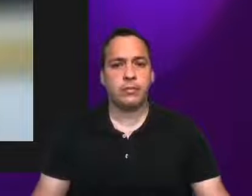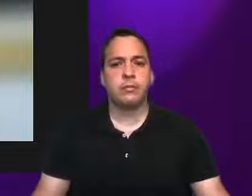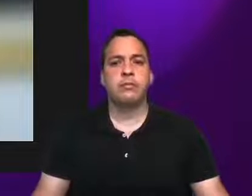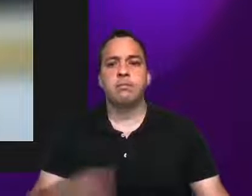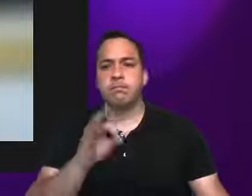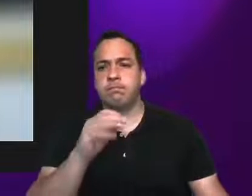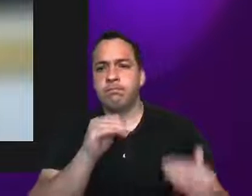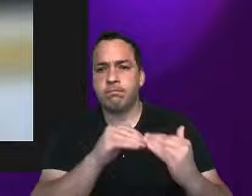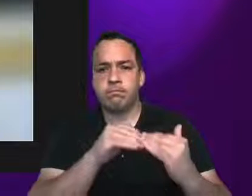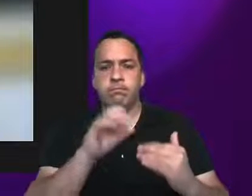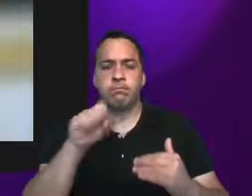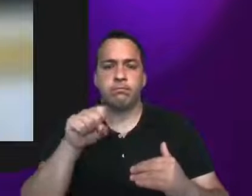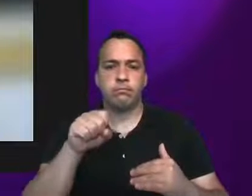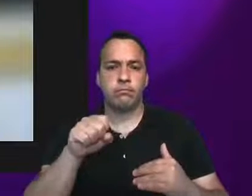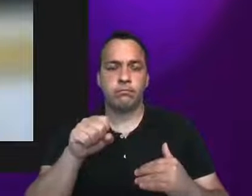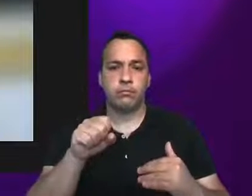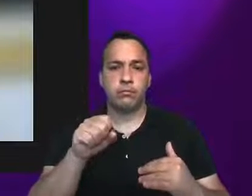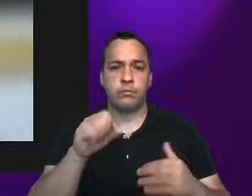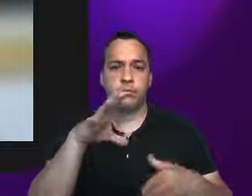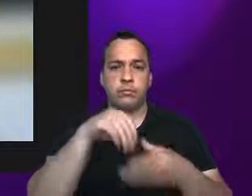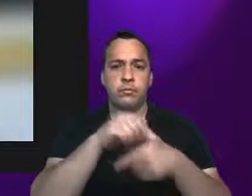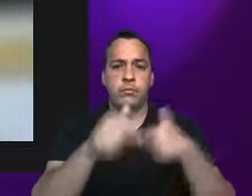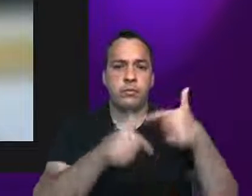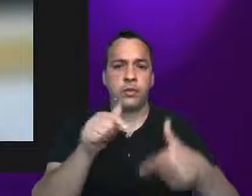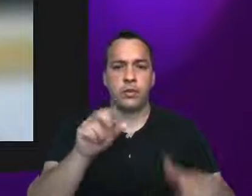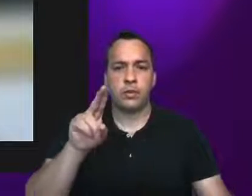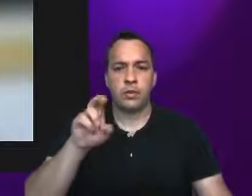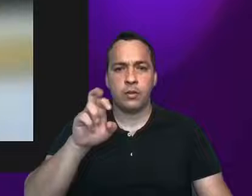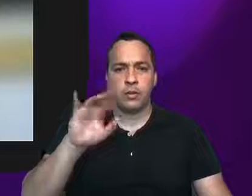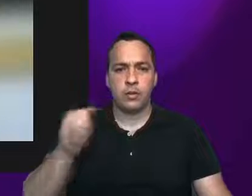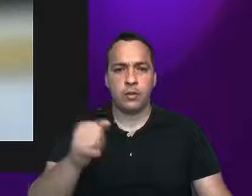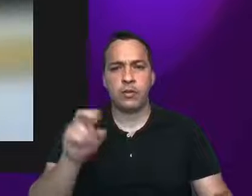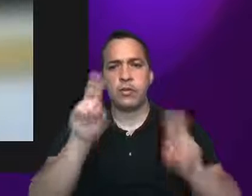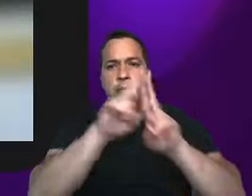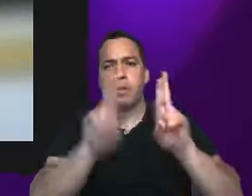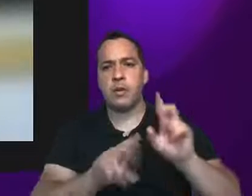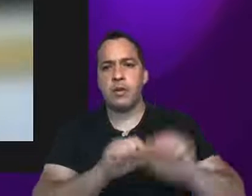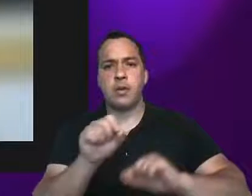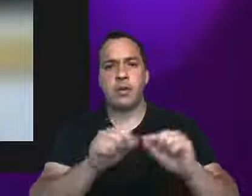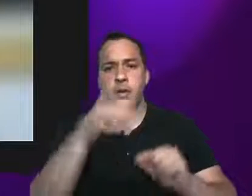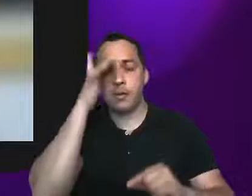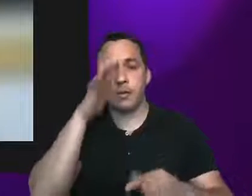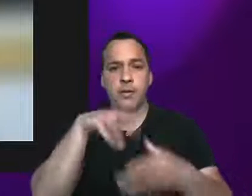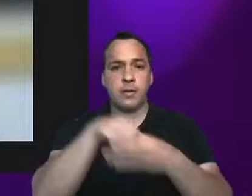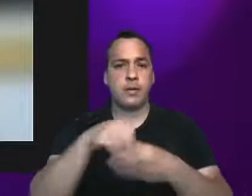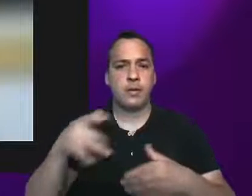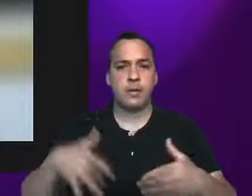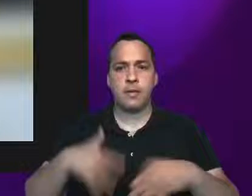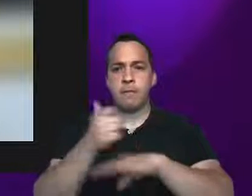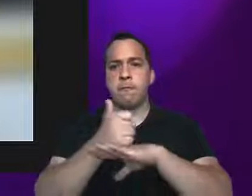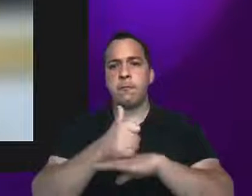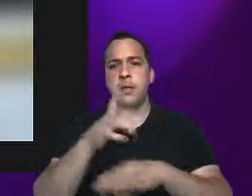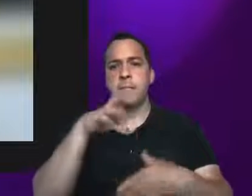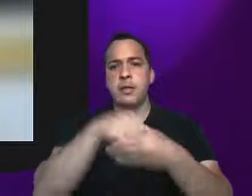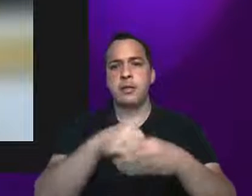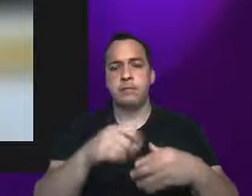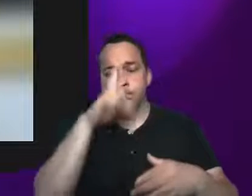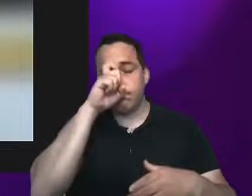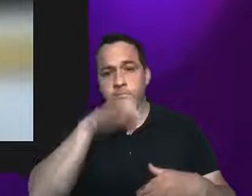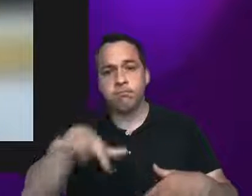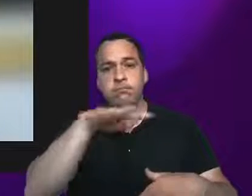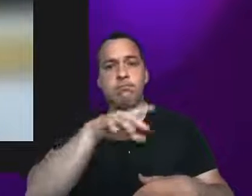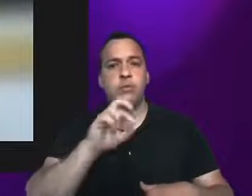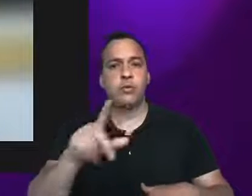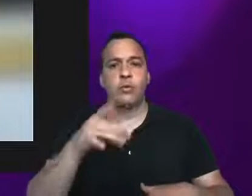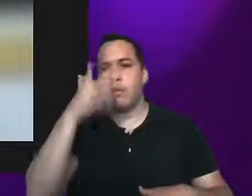nos hospitais universitários que eu trabalho, na UERJ, no Fundão, é possível, porque o nefrologista ele é inserido dentro do hospital, né? Ele não é uma estrutura que